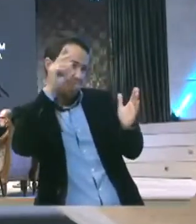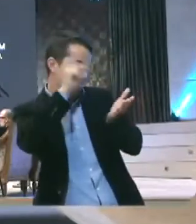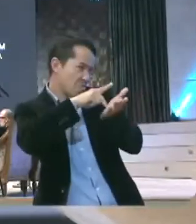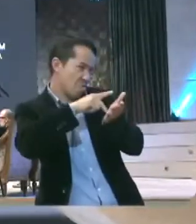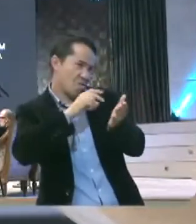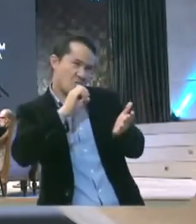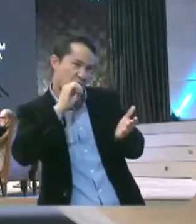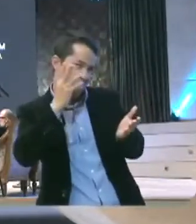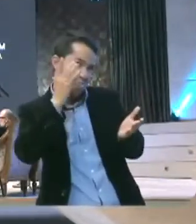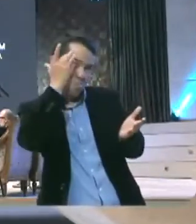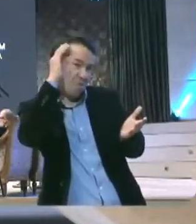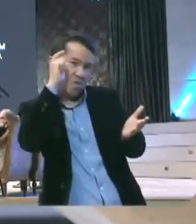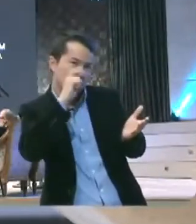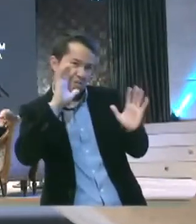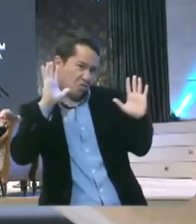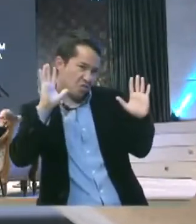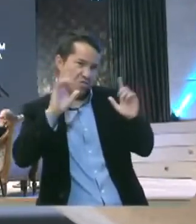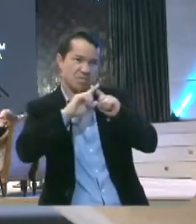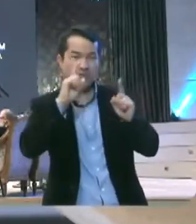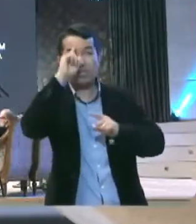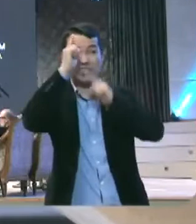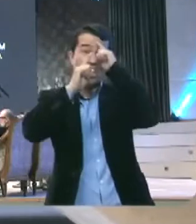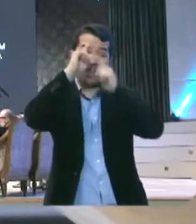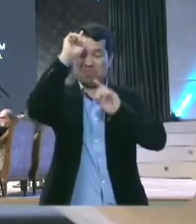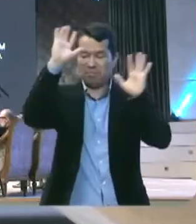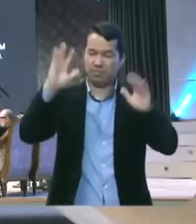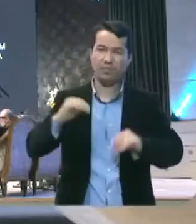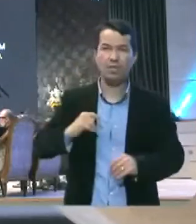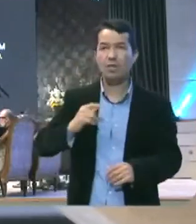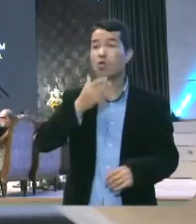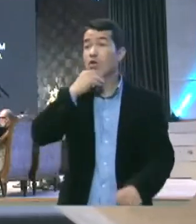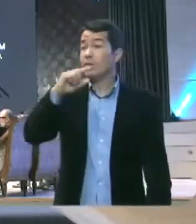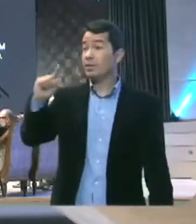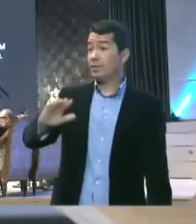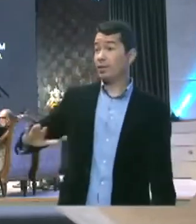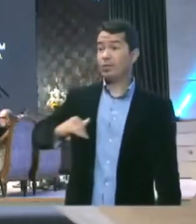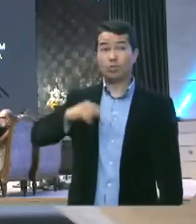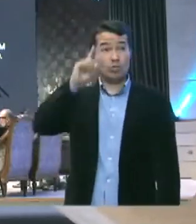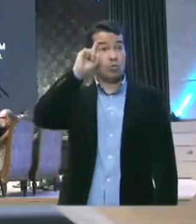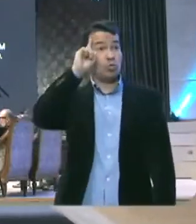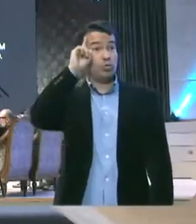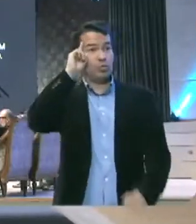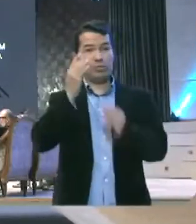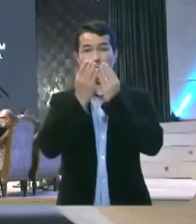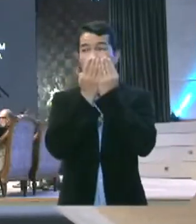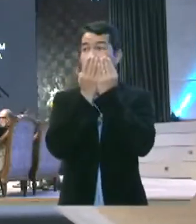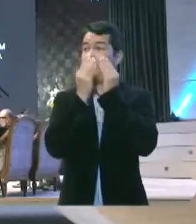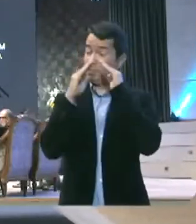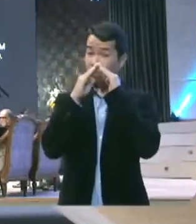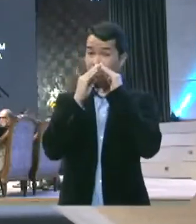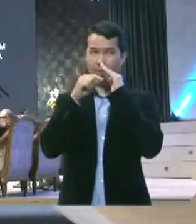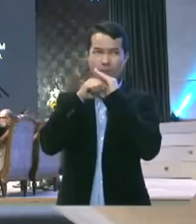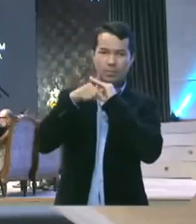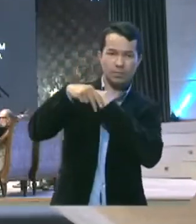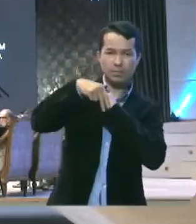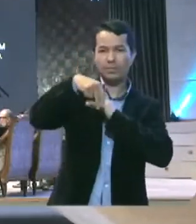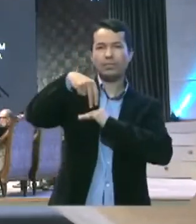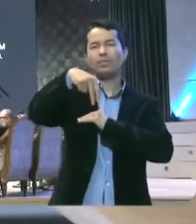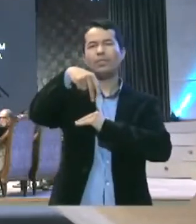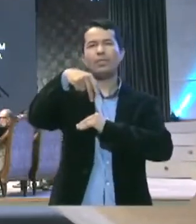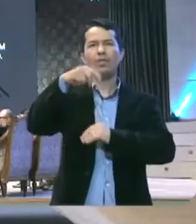ou não ea história conta sobre isso e aí o dia a mulher dele foi segui-lo